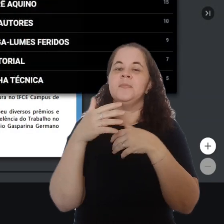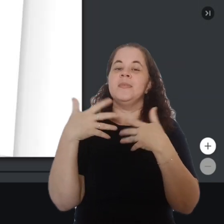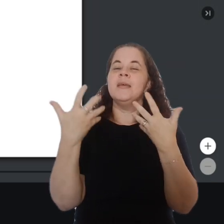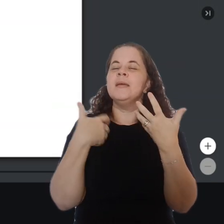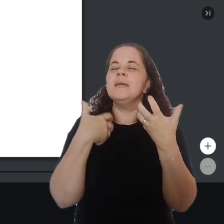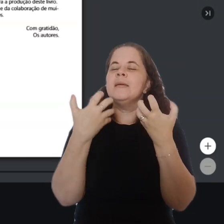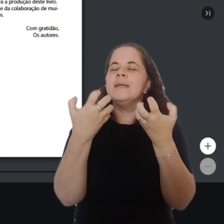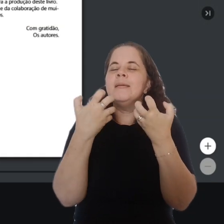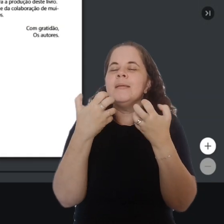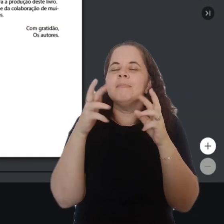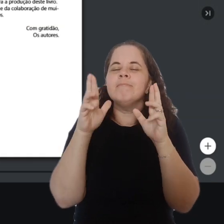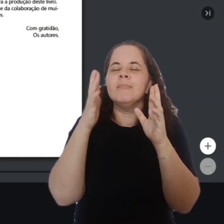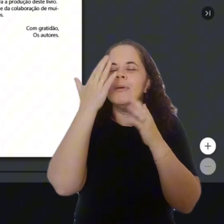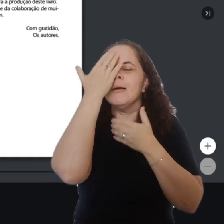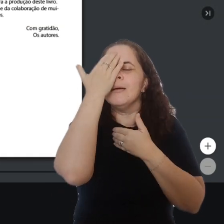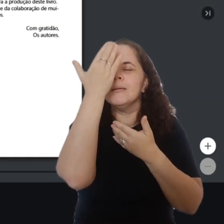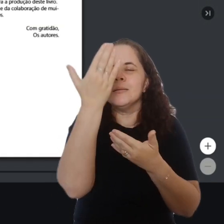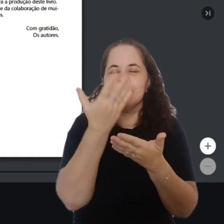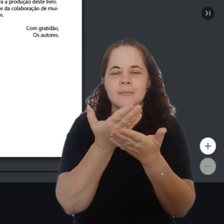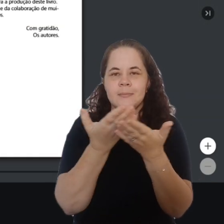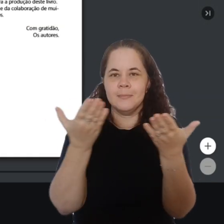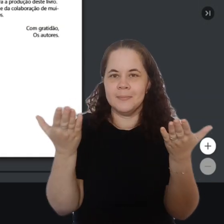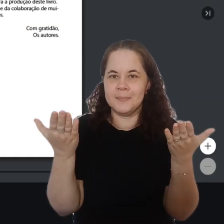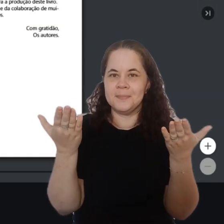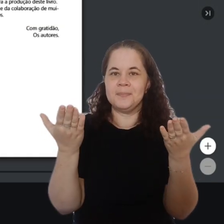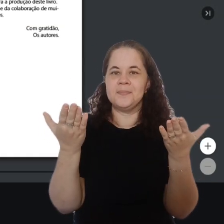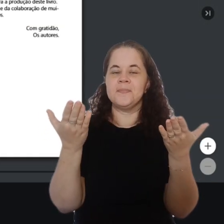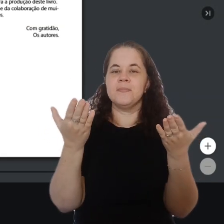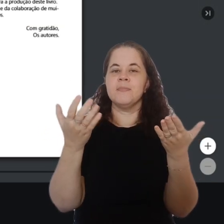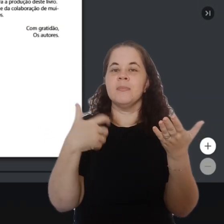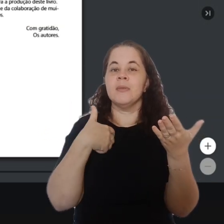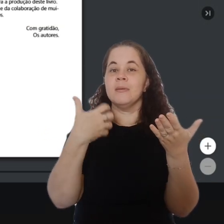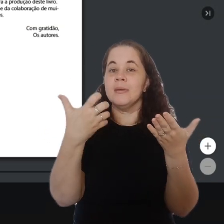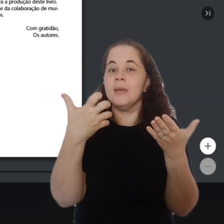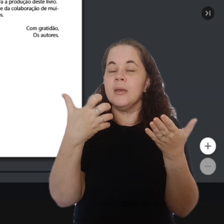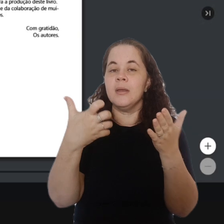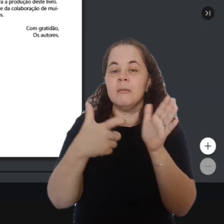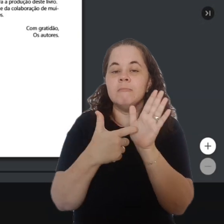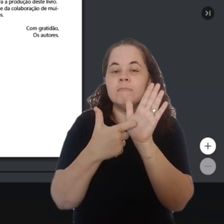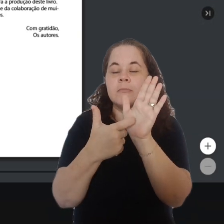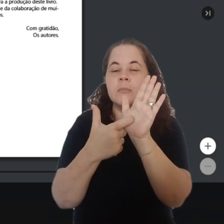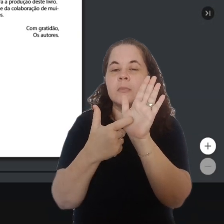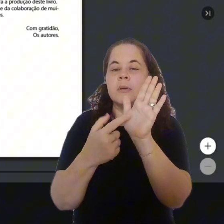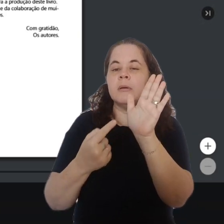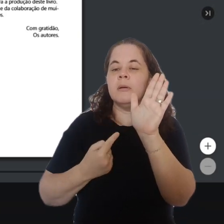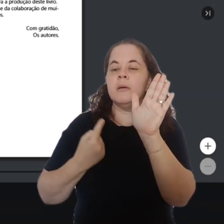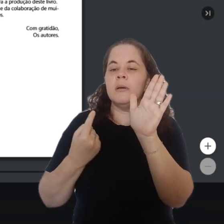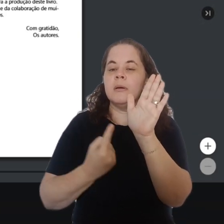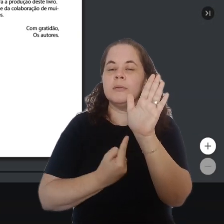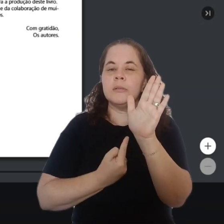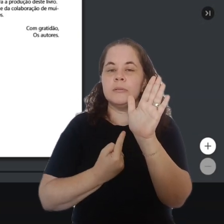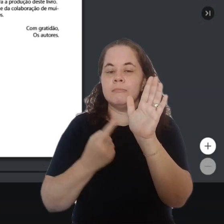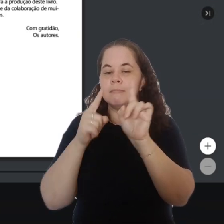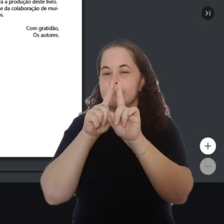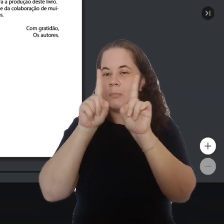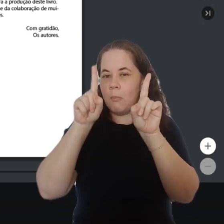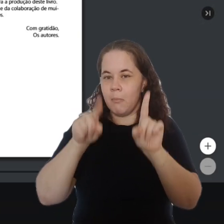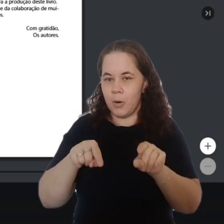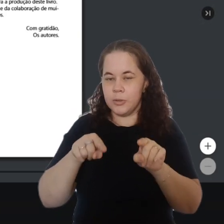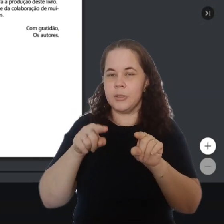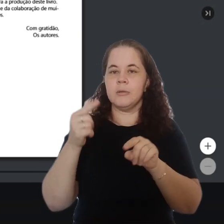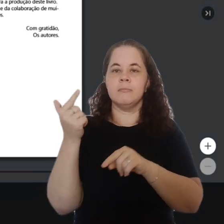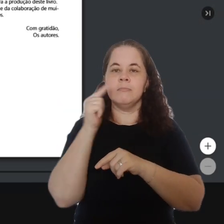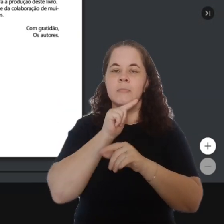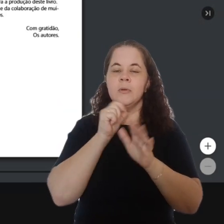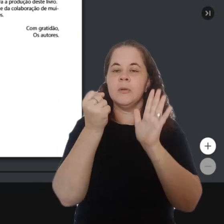muito agradecer a vocês. Queria pontuar, né, que o nosso projeto ele foi contemplado na